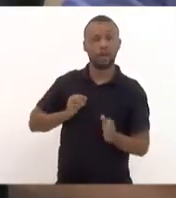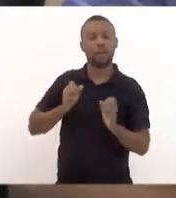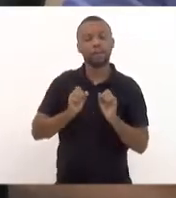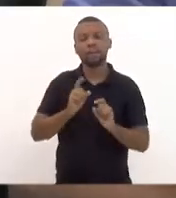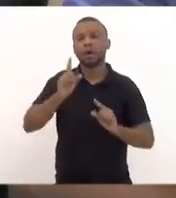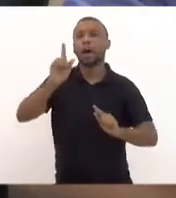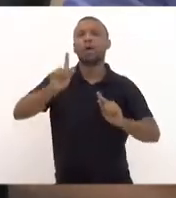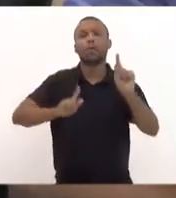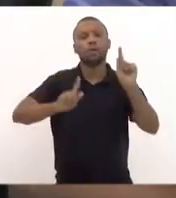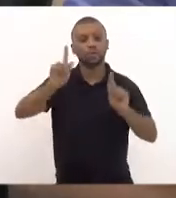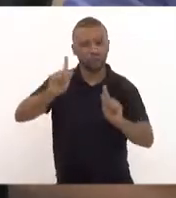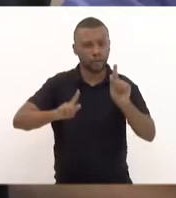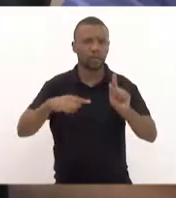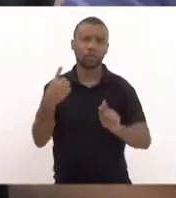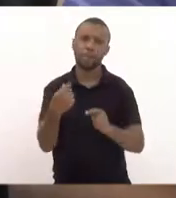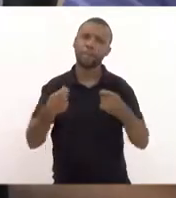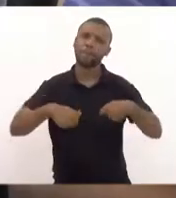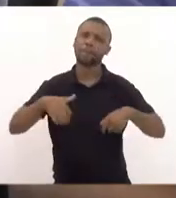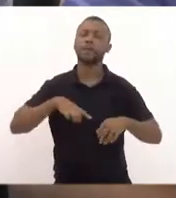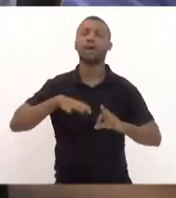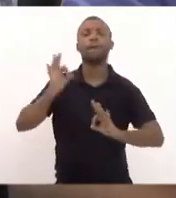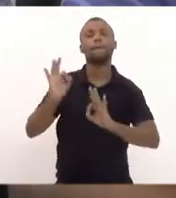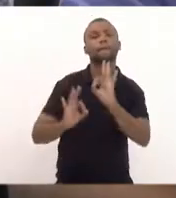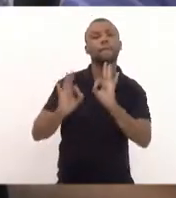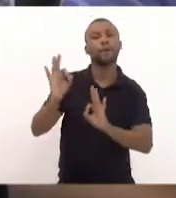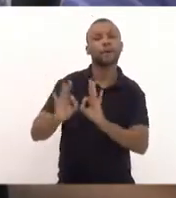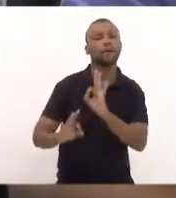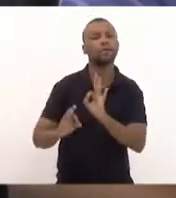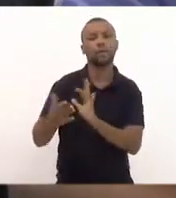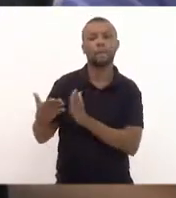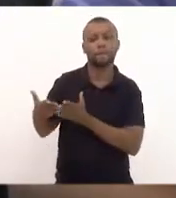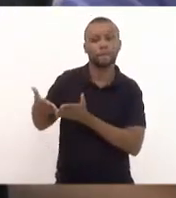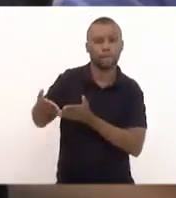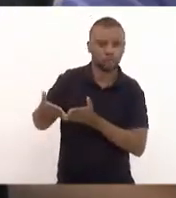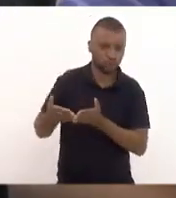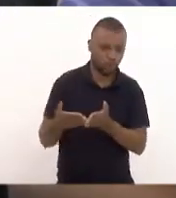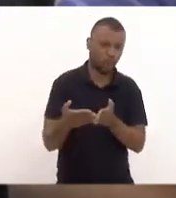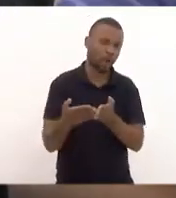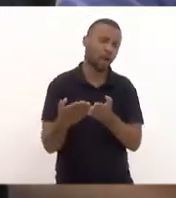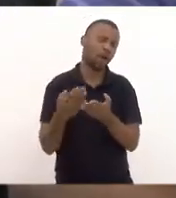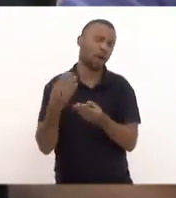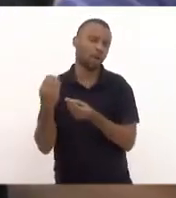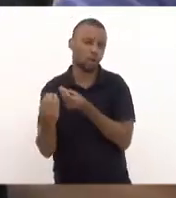plano portuário. Tem o Porto do Açu, agora tem uma possibilidade no Porto de Maricá.